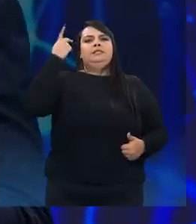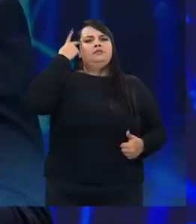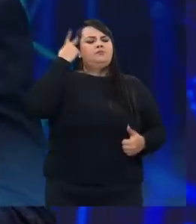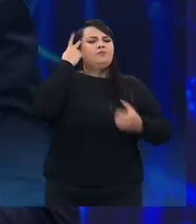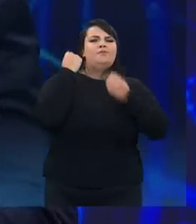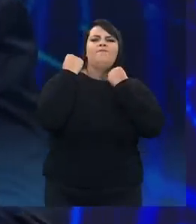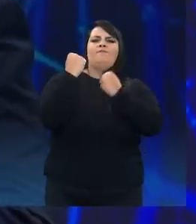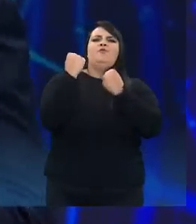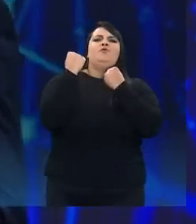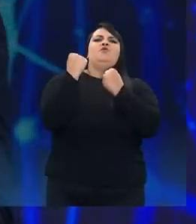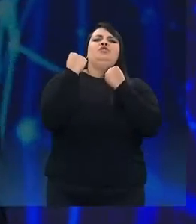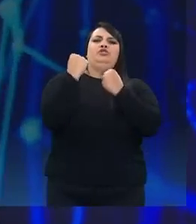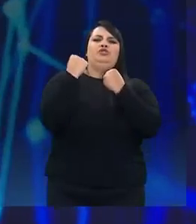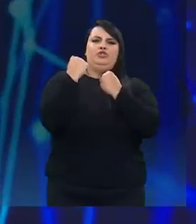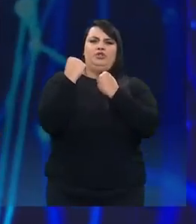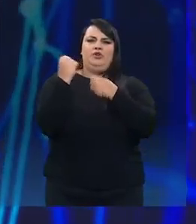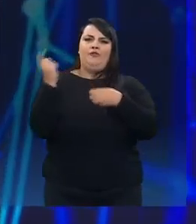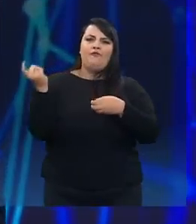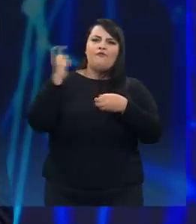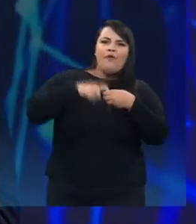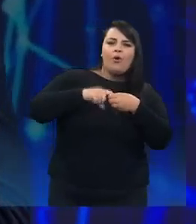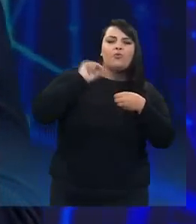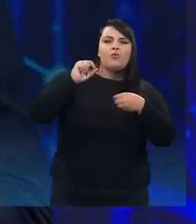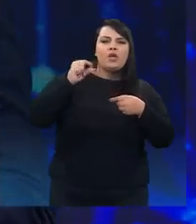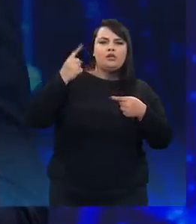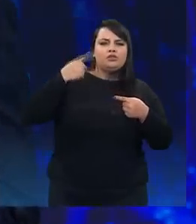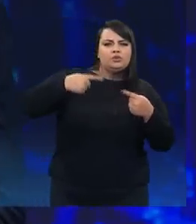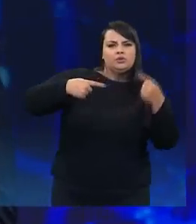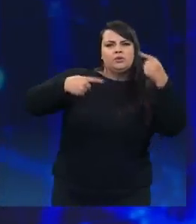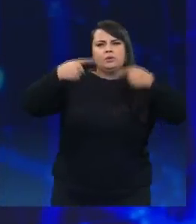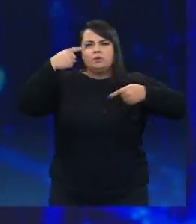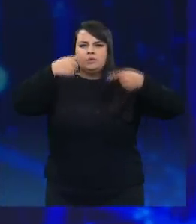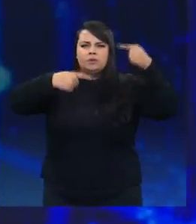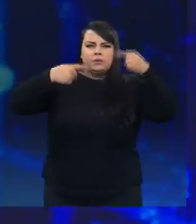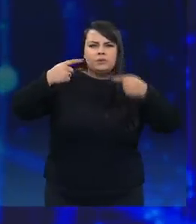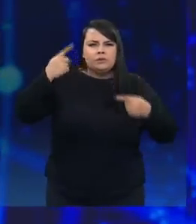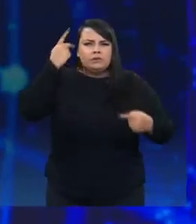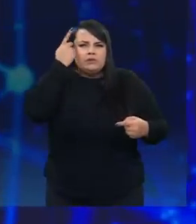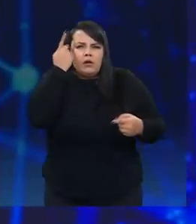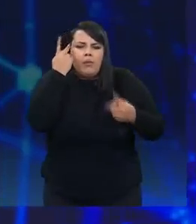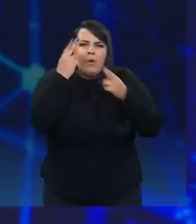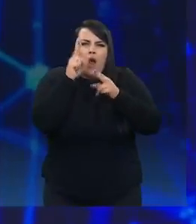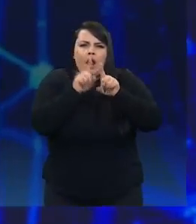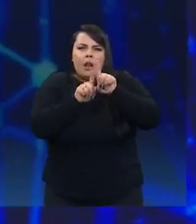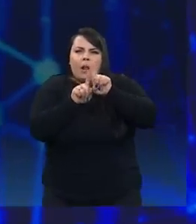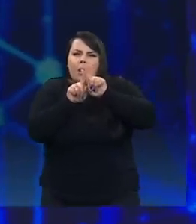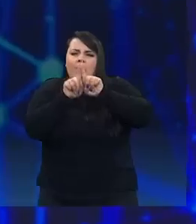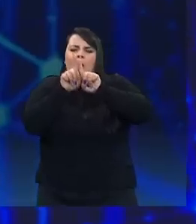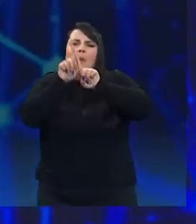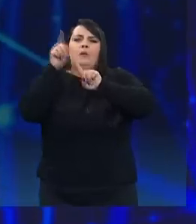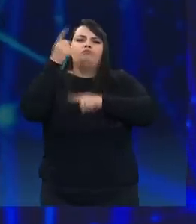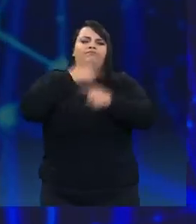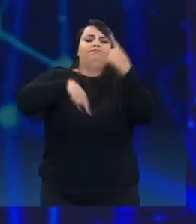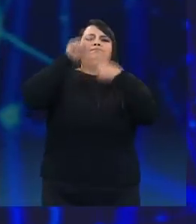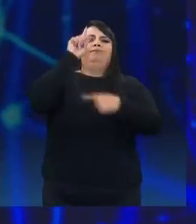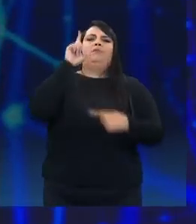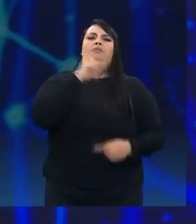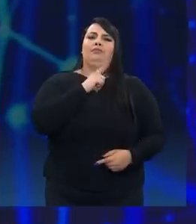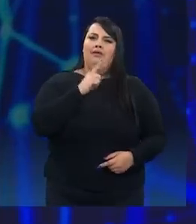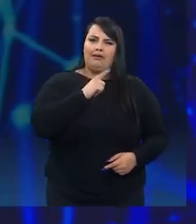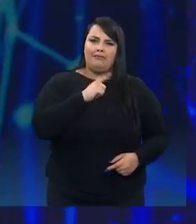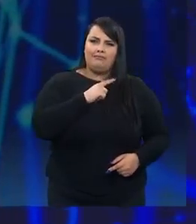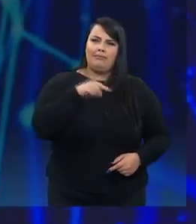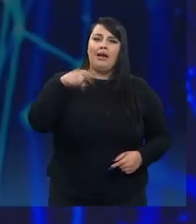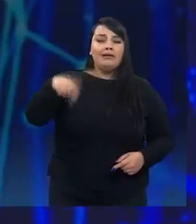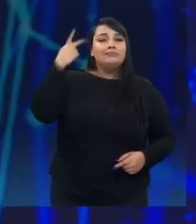recuperar, restabelecer a competitividade no Estado de São Paulo. E nós vamos fazer isso com orçamento do Estado de São Paulo,